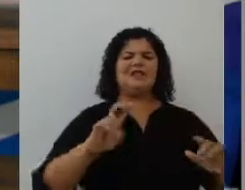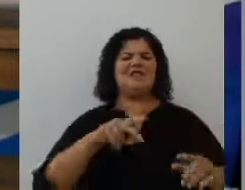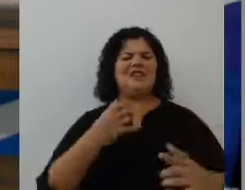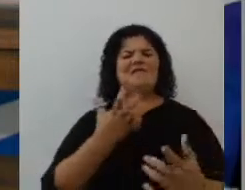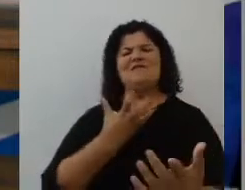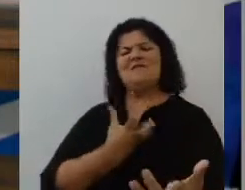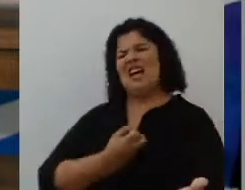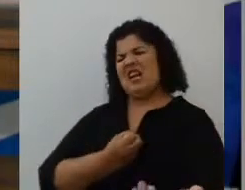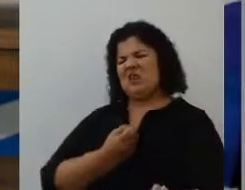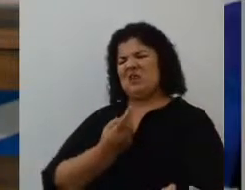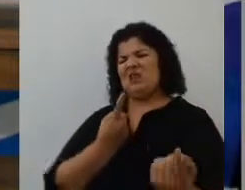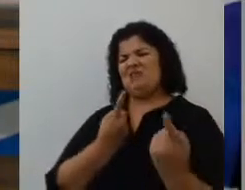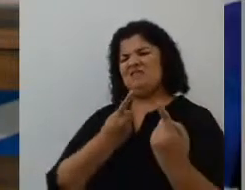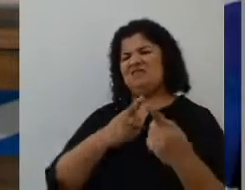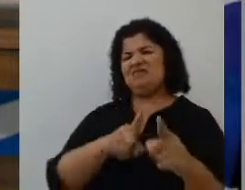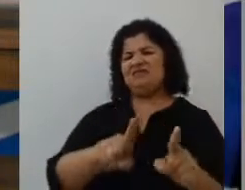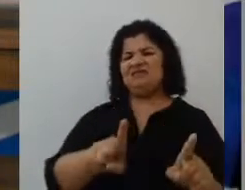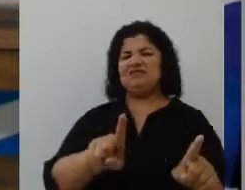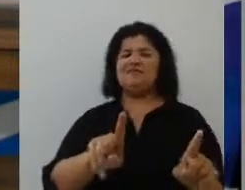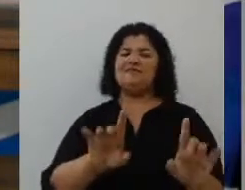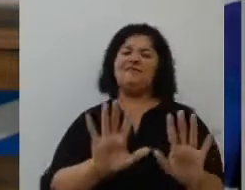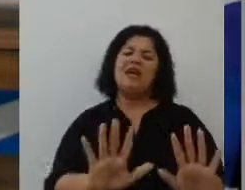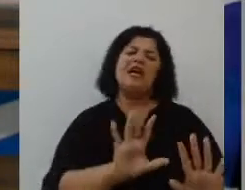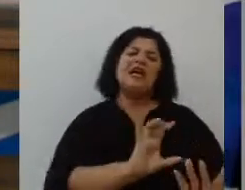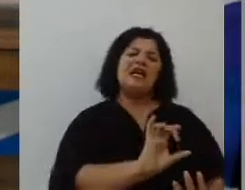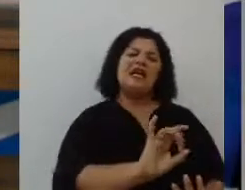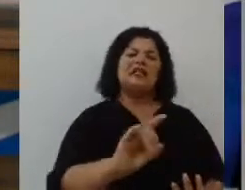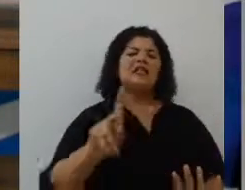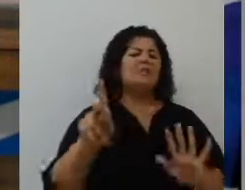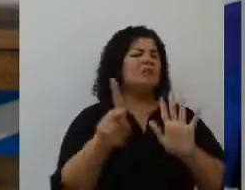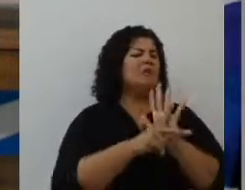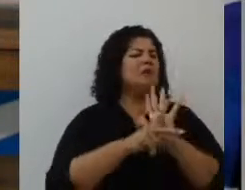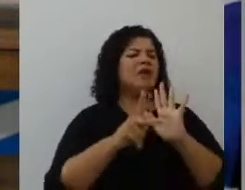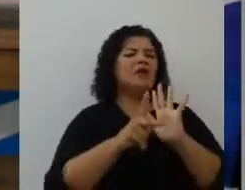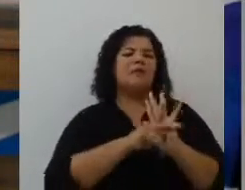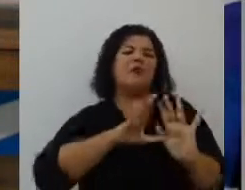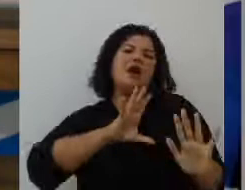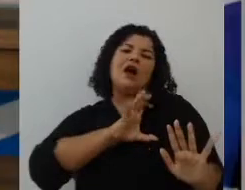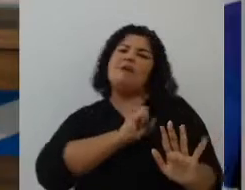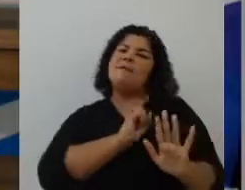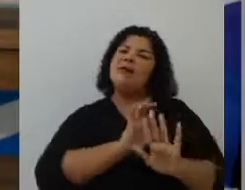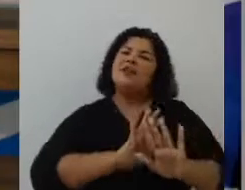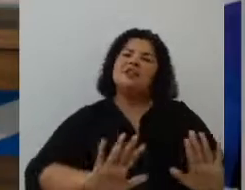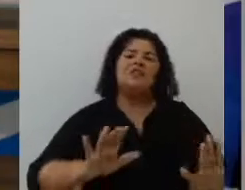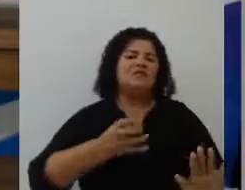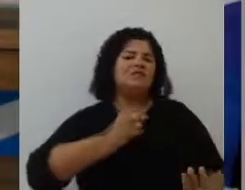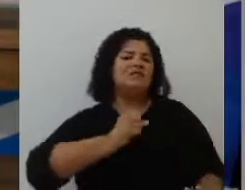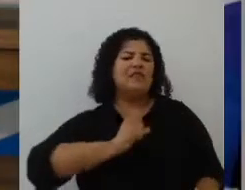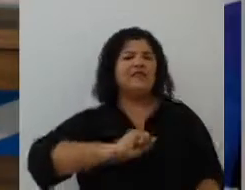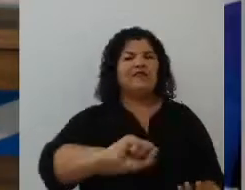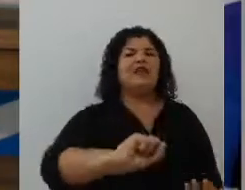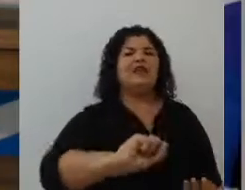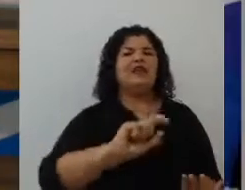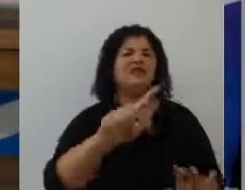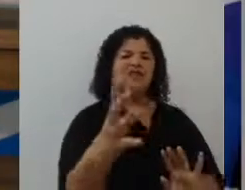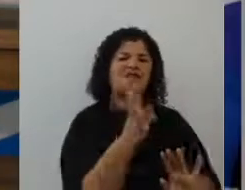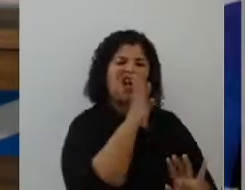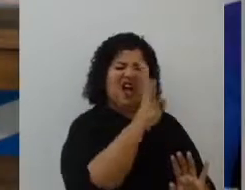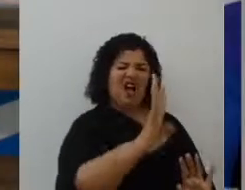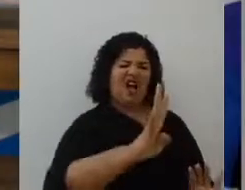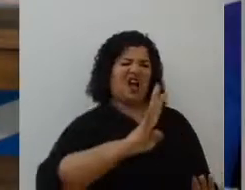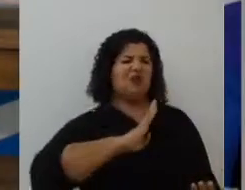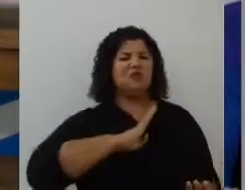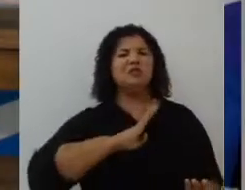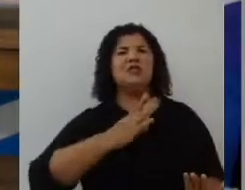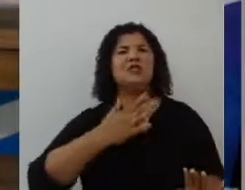e te ofender, mas cada um tem o seu jeito todo próprio de amar e de se defender. Você me acusa e só